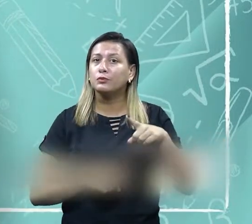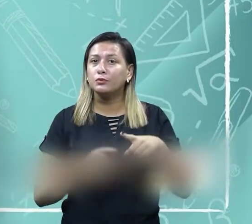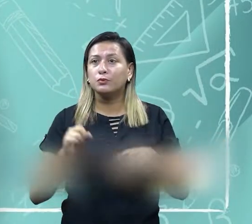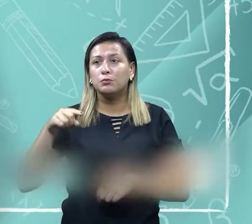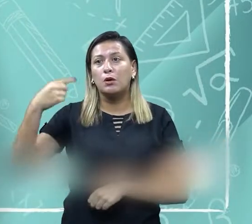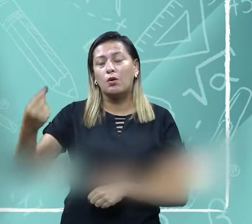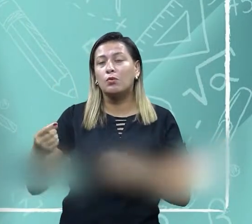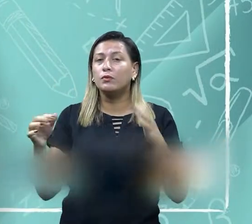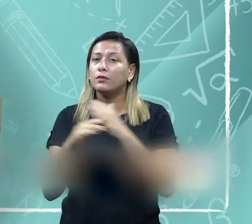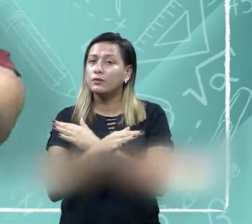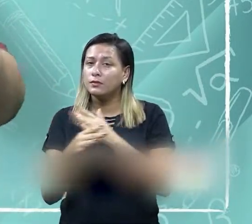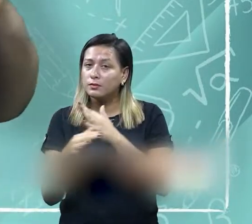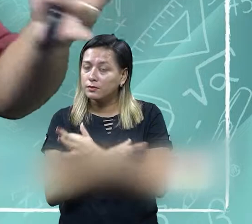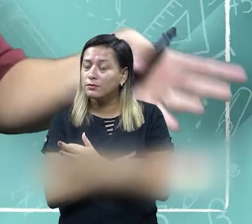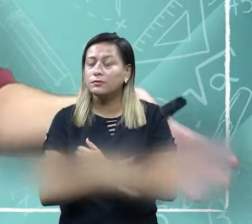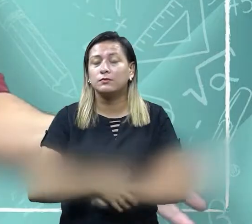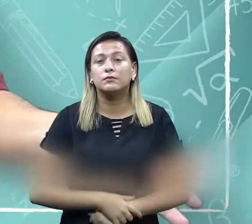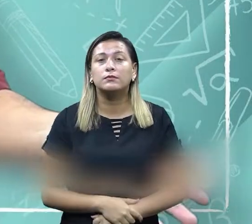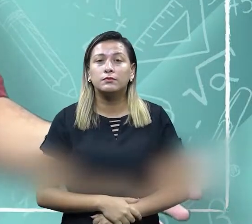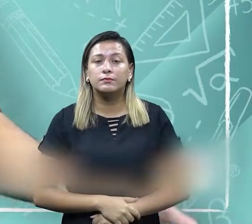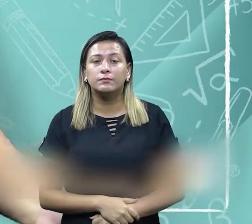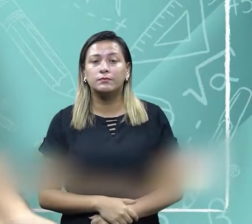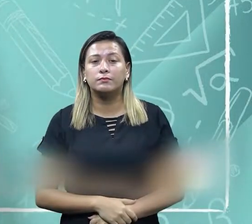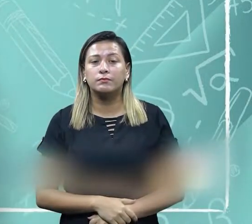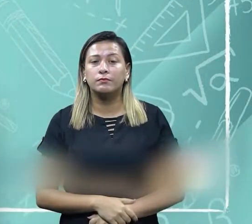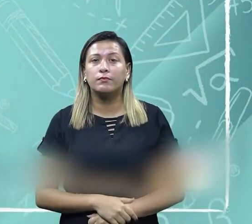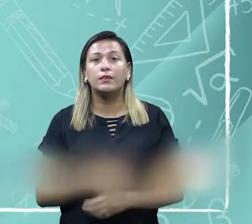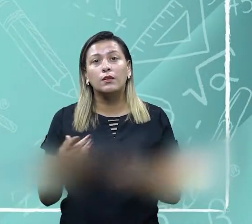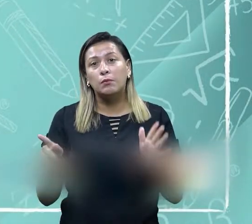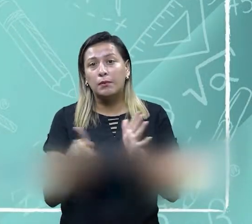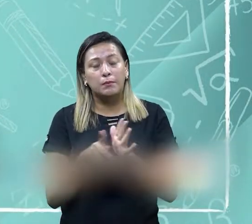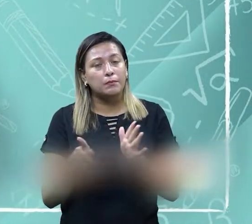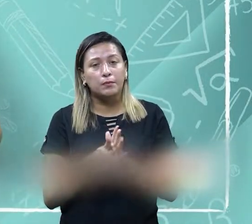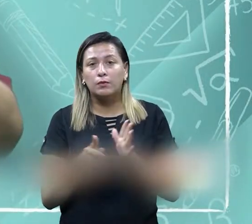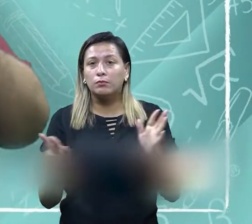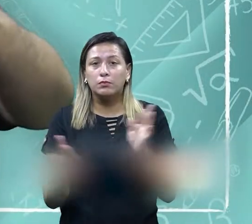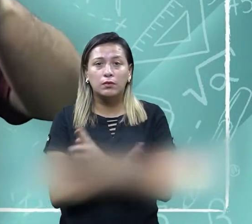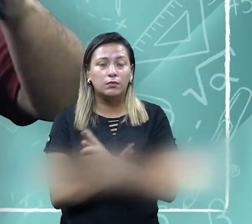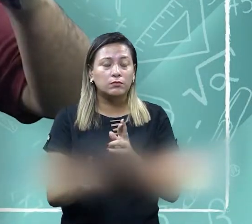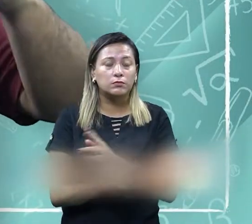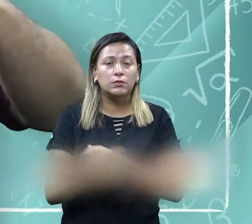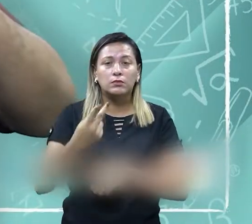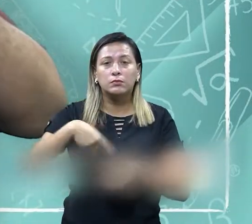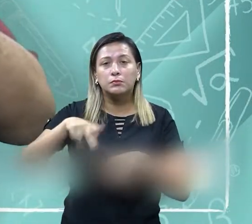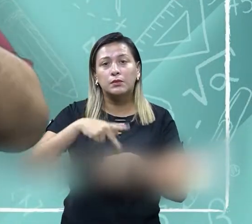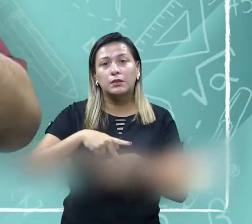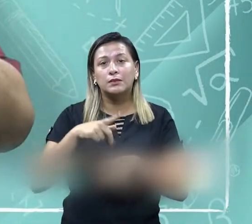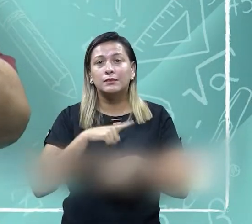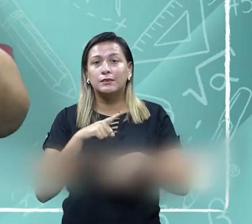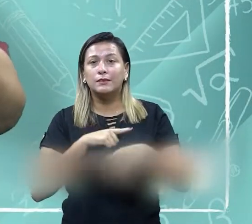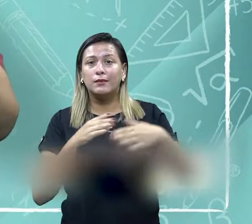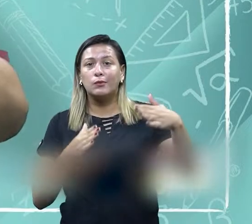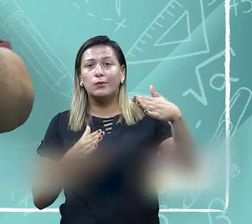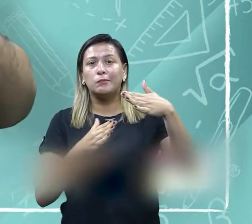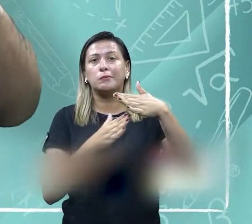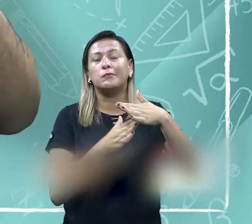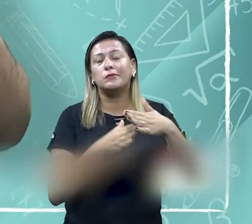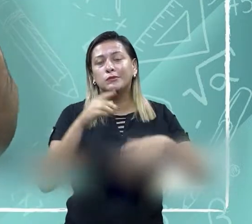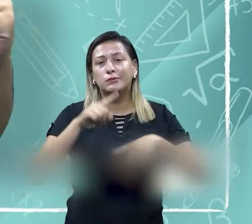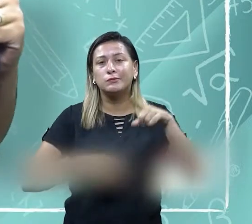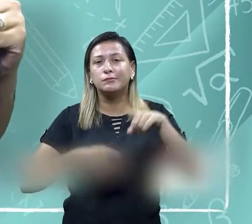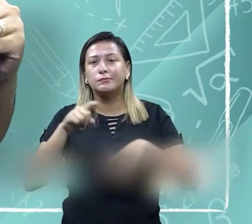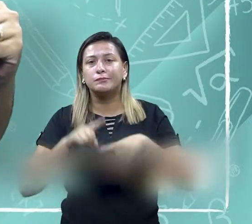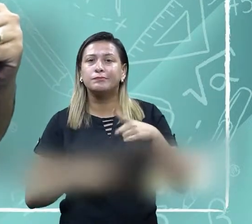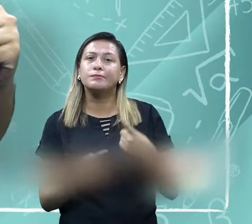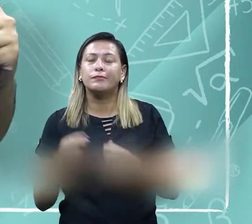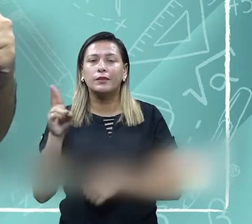outras cidades. Isso também relaciona ao país. Se eu tenho um limite de